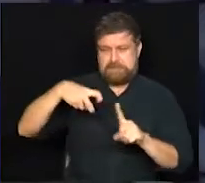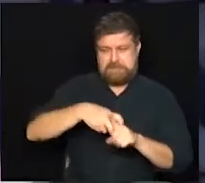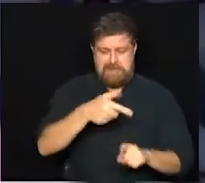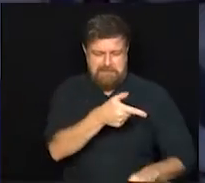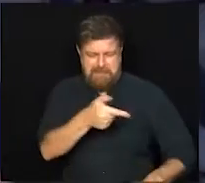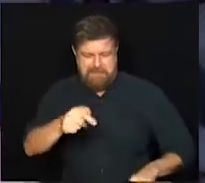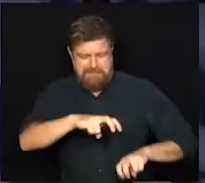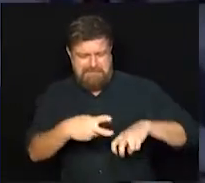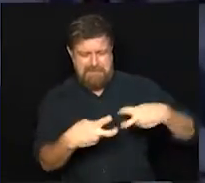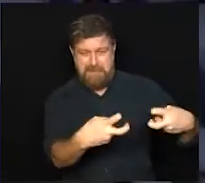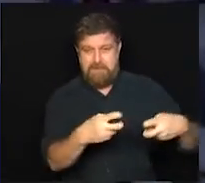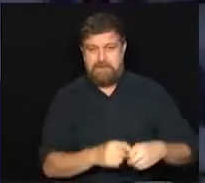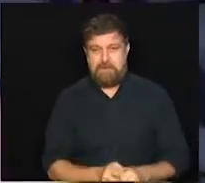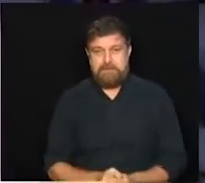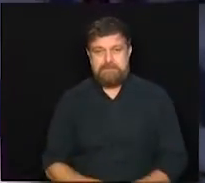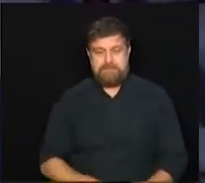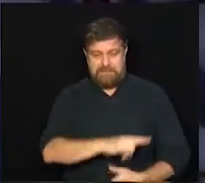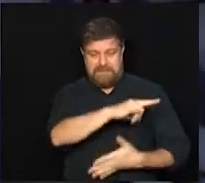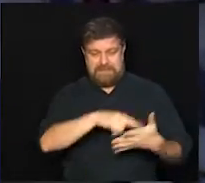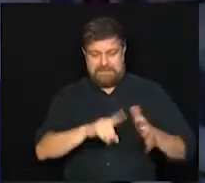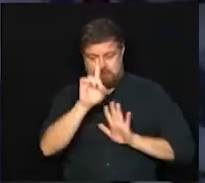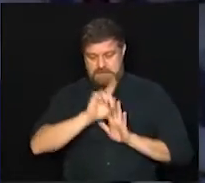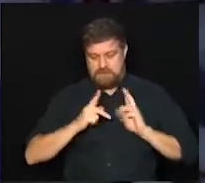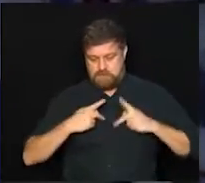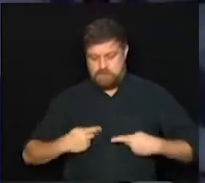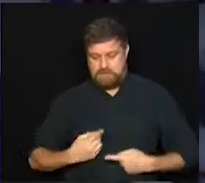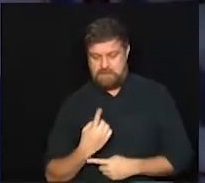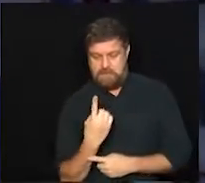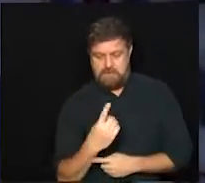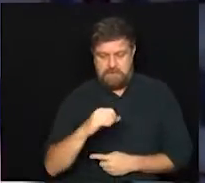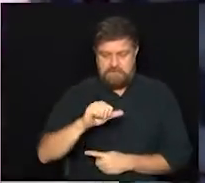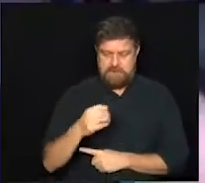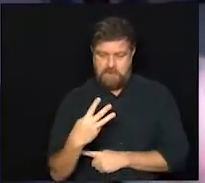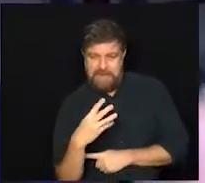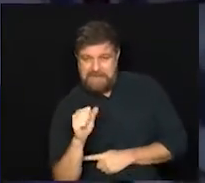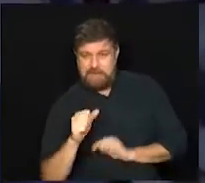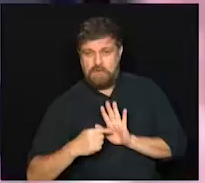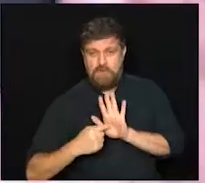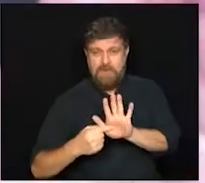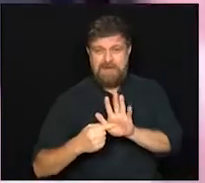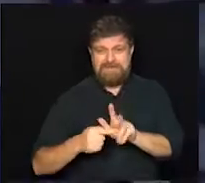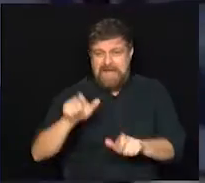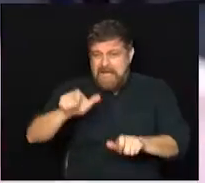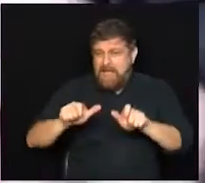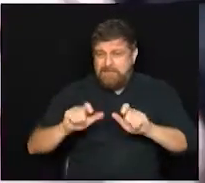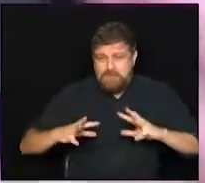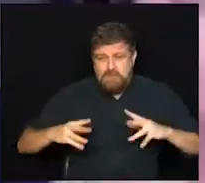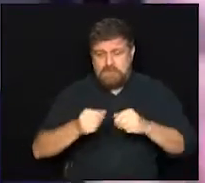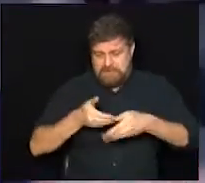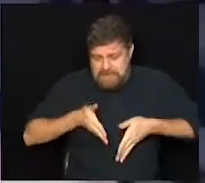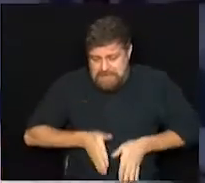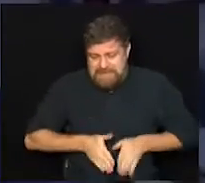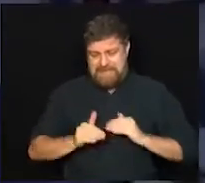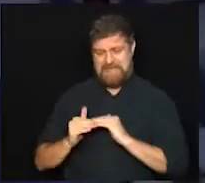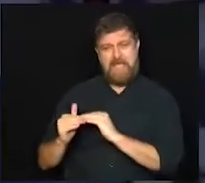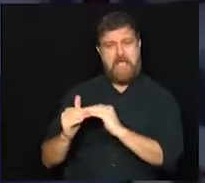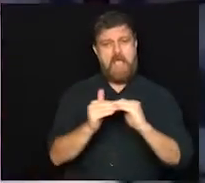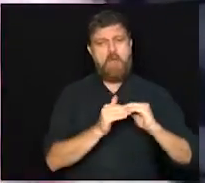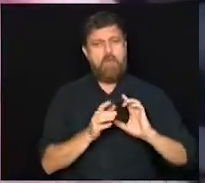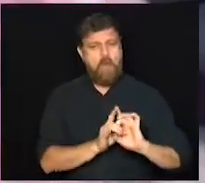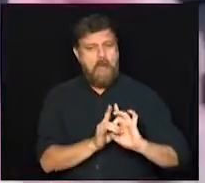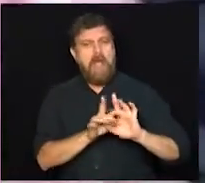Direitos Humanos de 48, ela reconhece que todas as pessoas nascem iguais, livres,